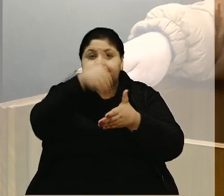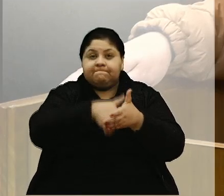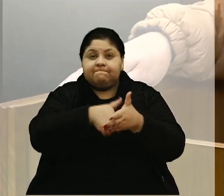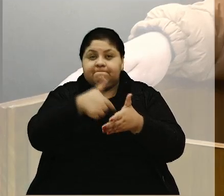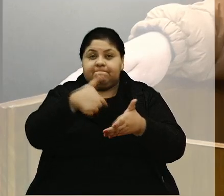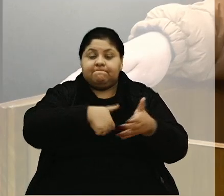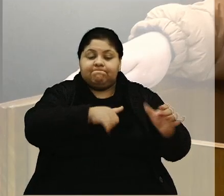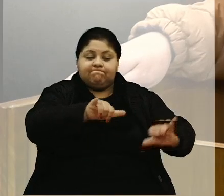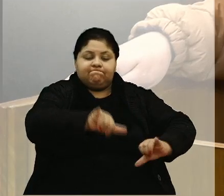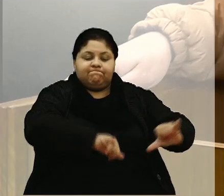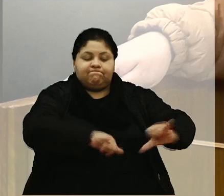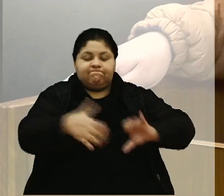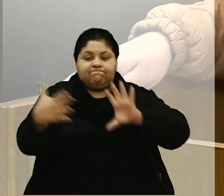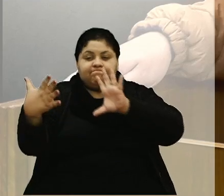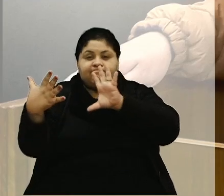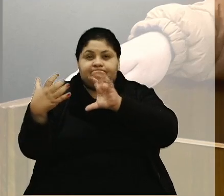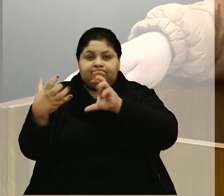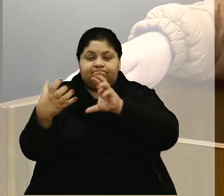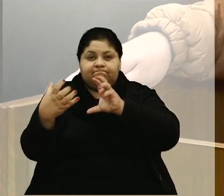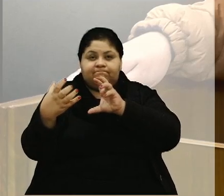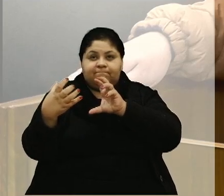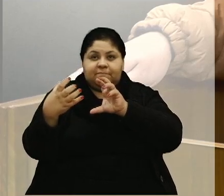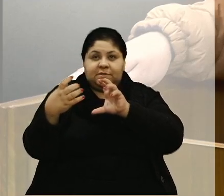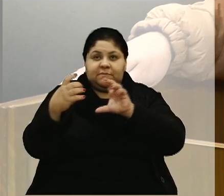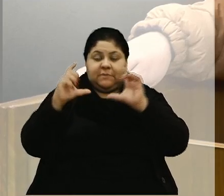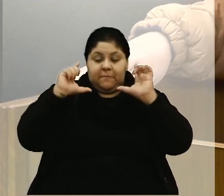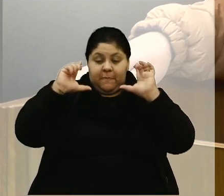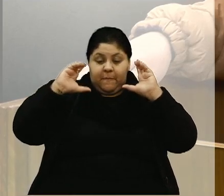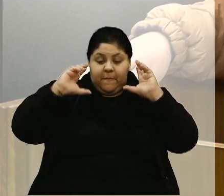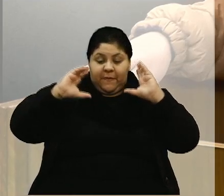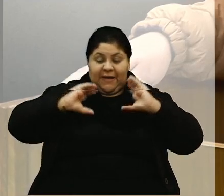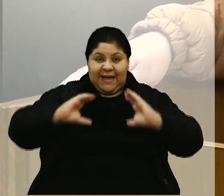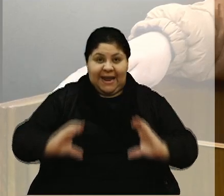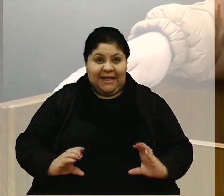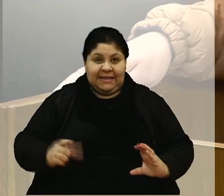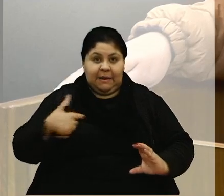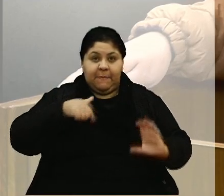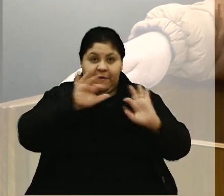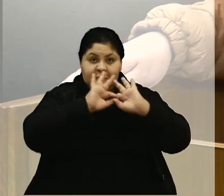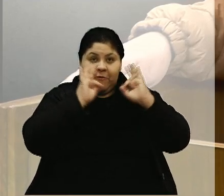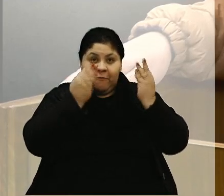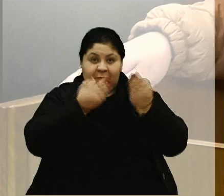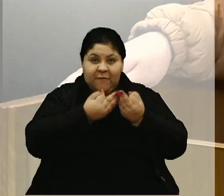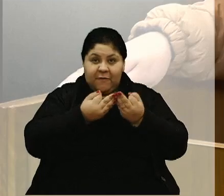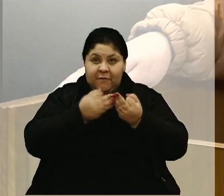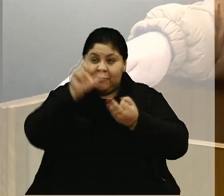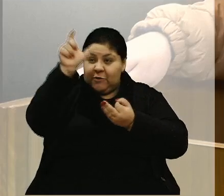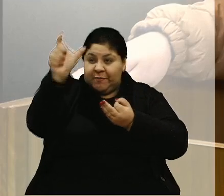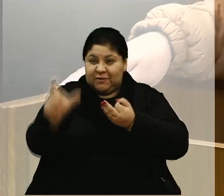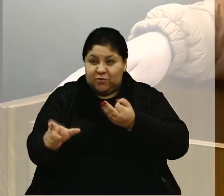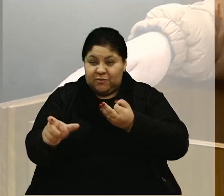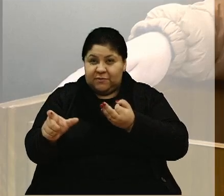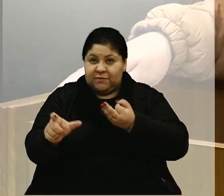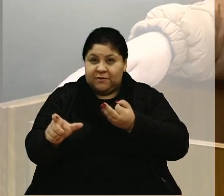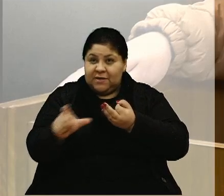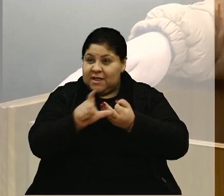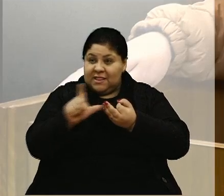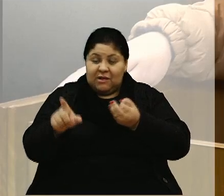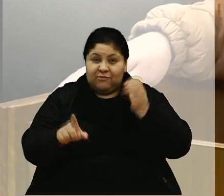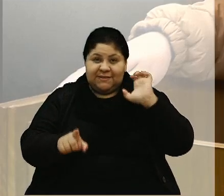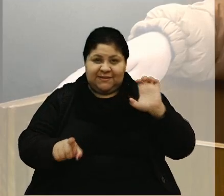sofri ataques à minha personalidade, à minha índole, à minha família. Vindo de pessoas, aí eu vou ter que ser justo, não da